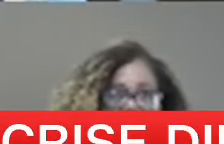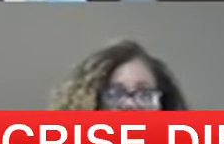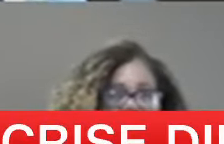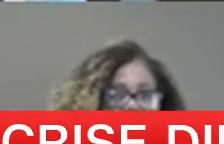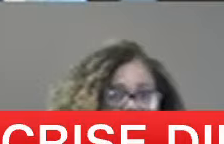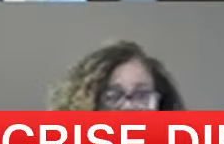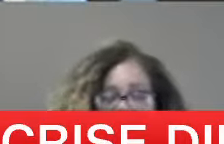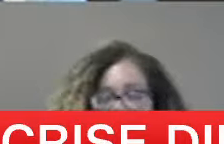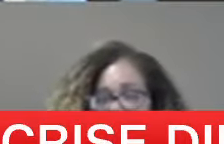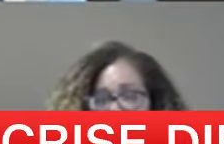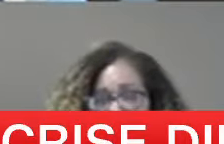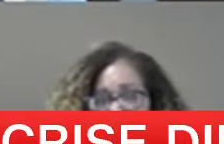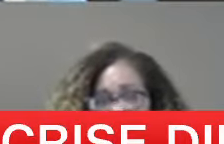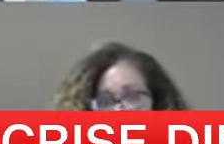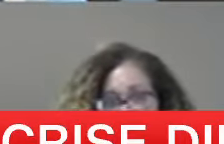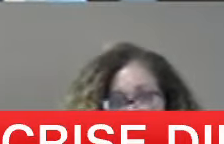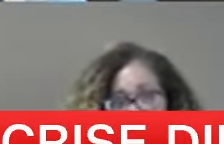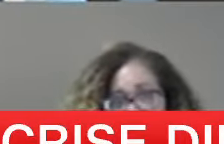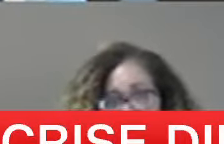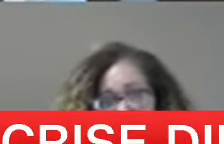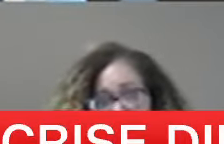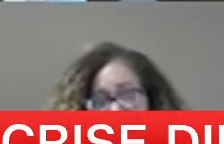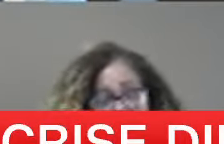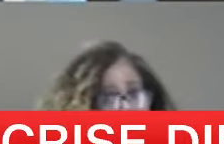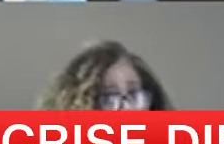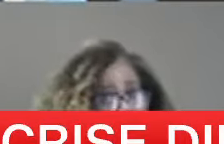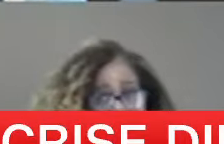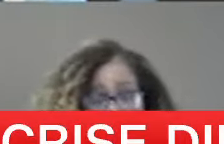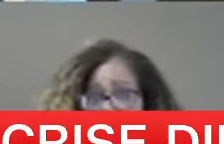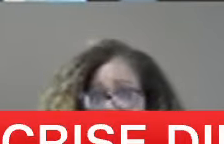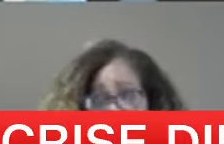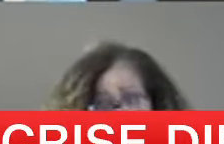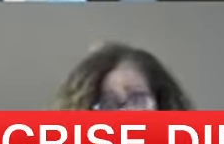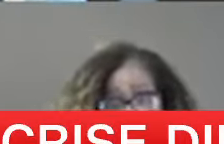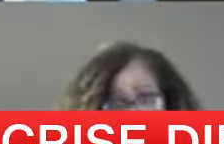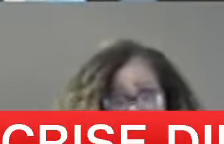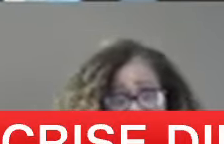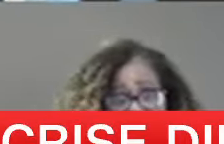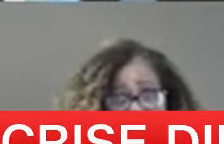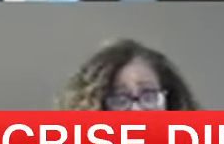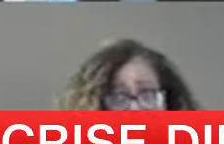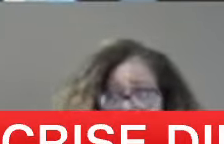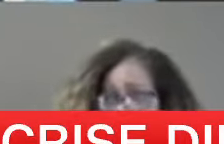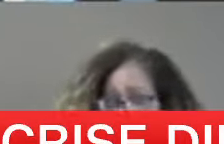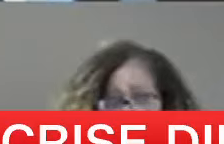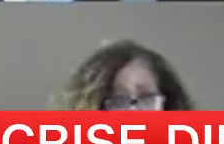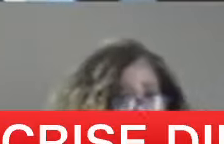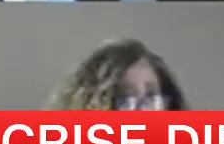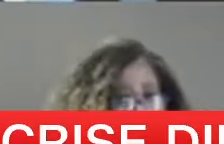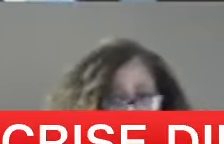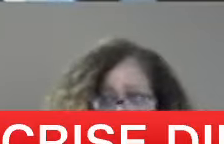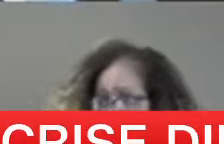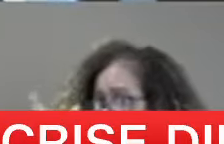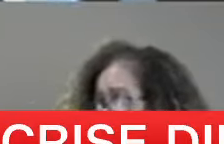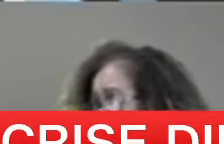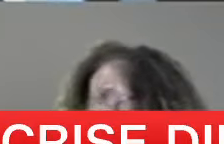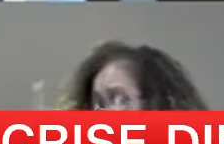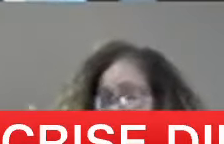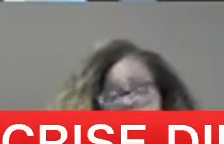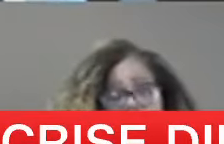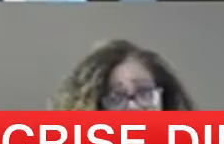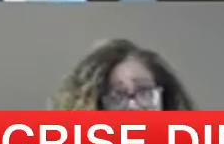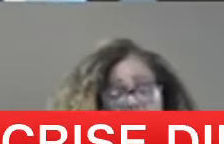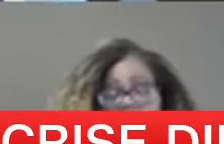se calar diante de qualquer afirmação de quem quer que seja, inclusive do senhor presidente da